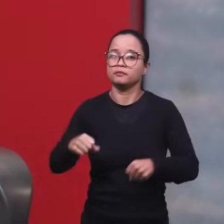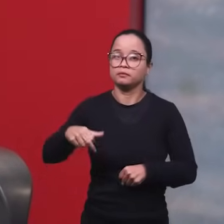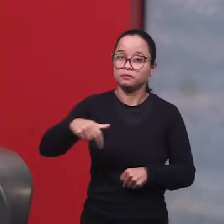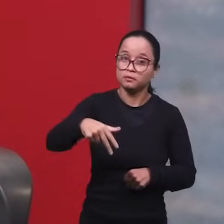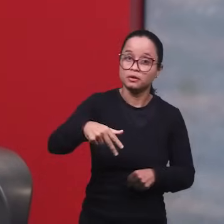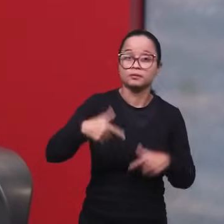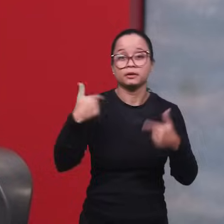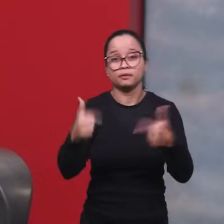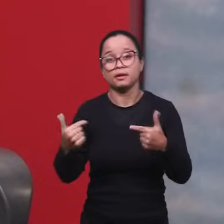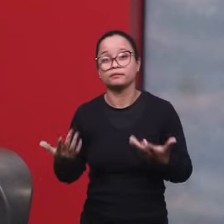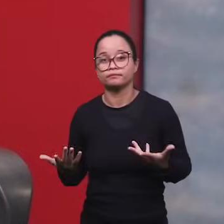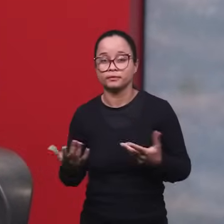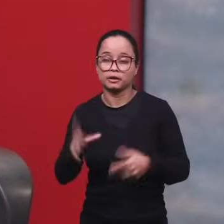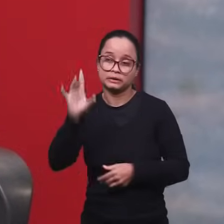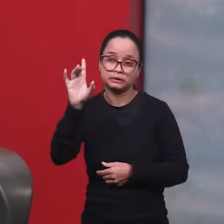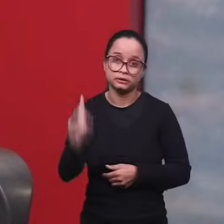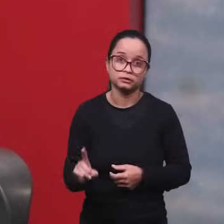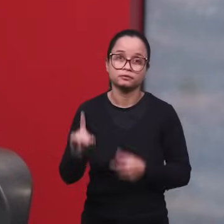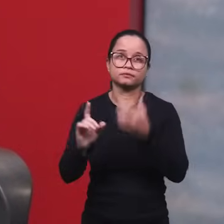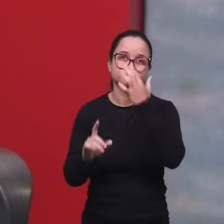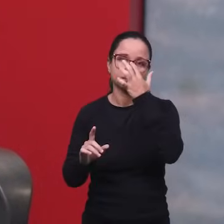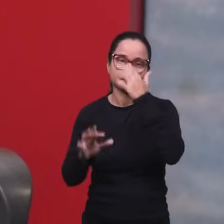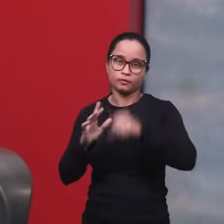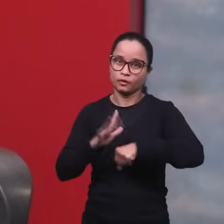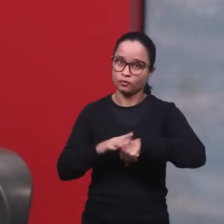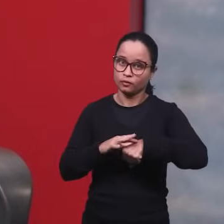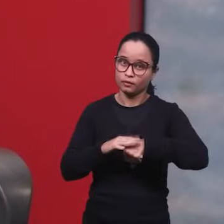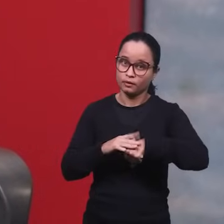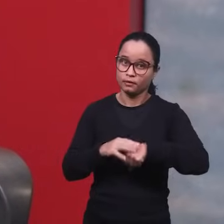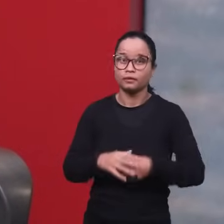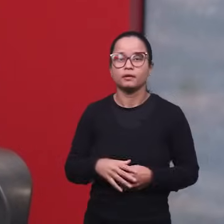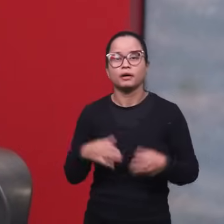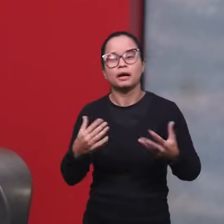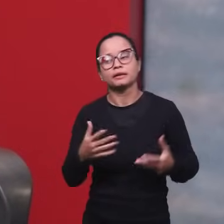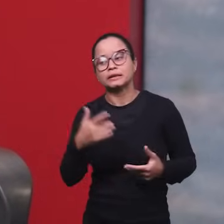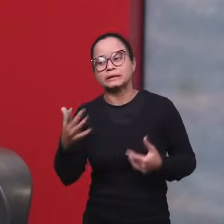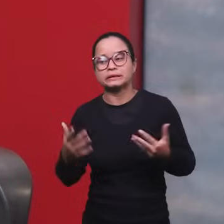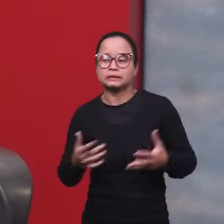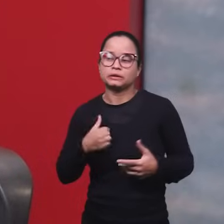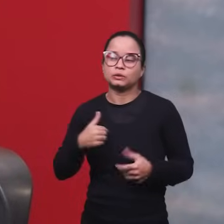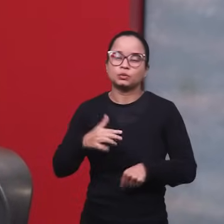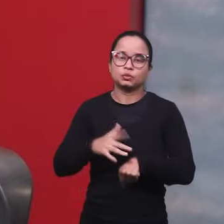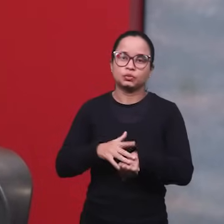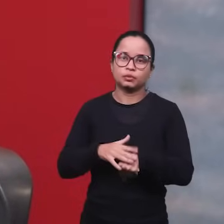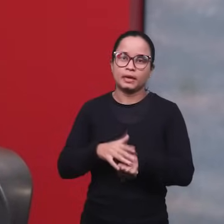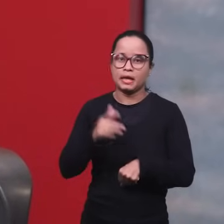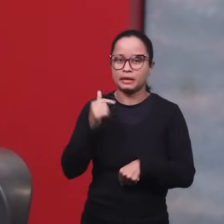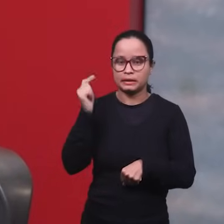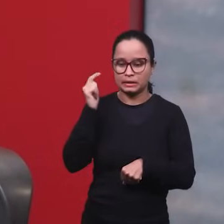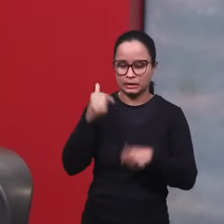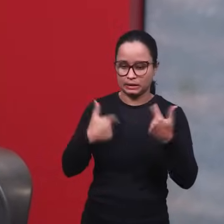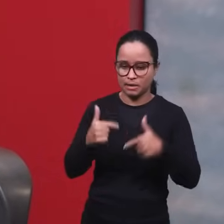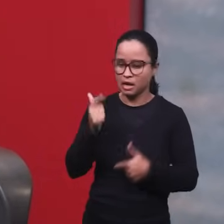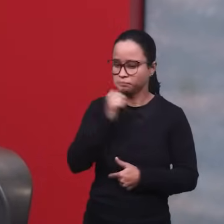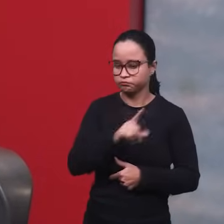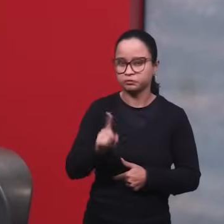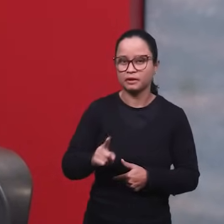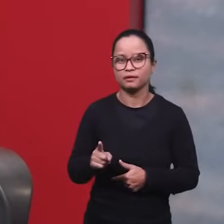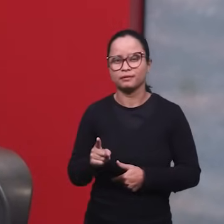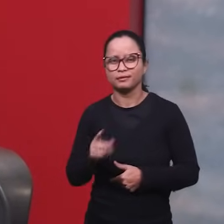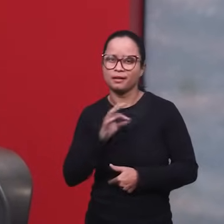para andar até o trabalho. Então você pode ter direito a um auxílio doença, então você não vai ficar à mercê, eu estou doente, não consigo trabalhar e não vou